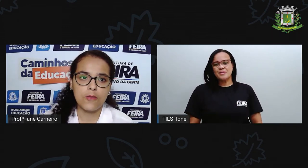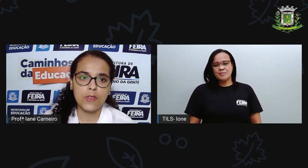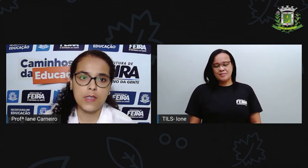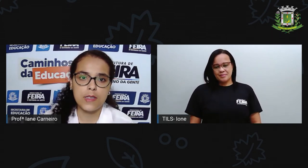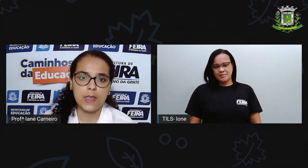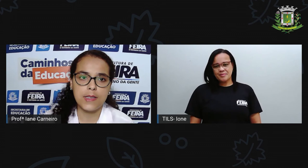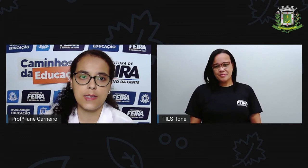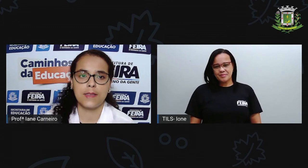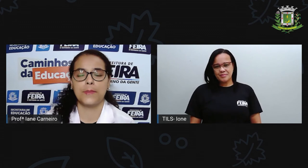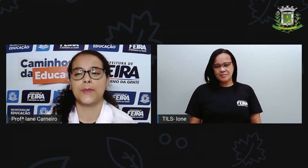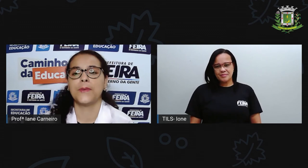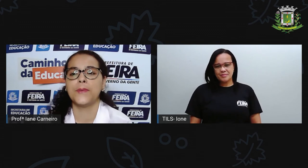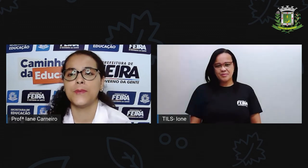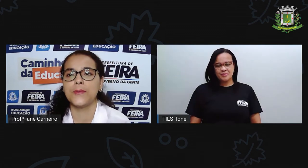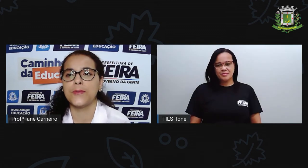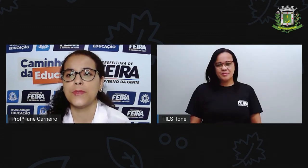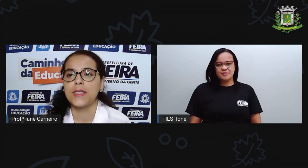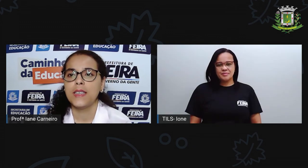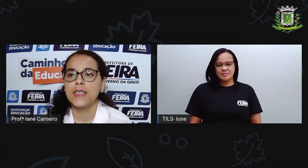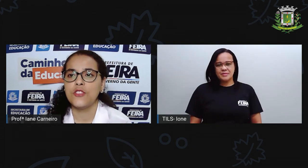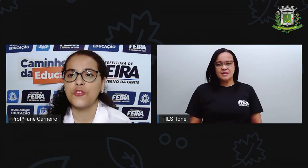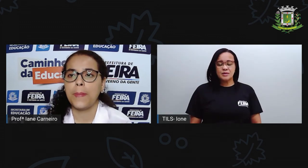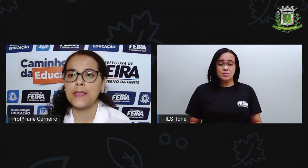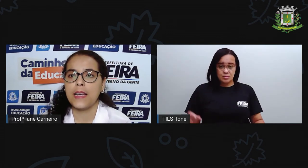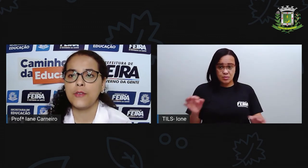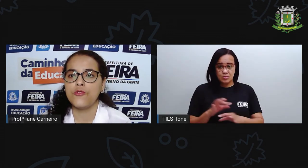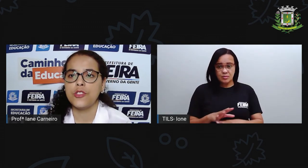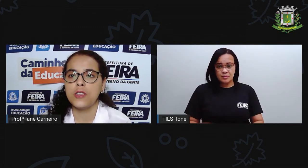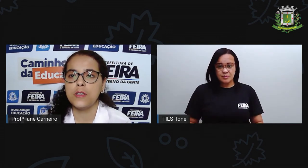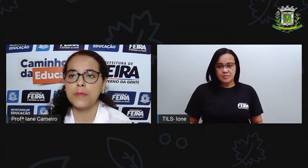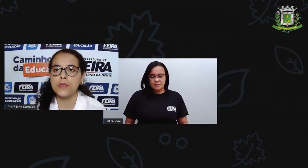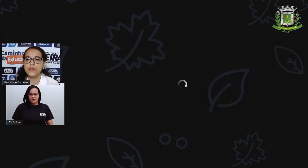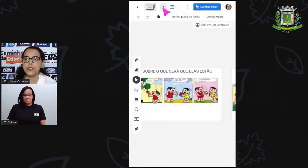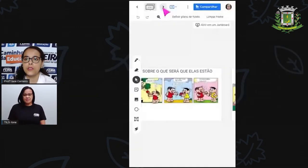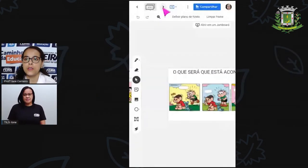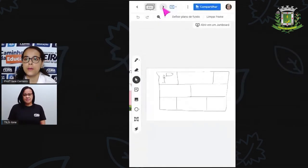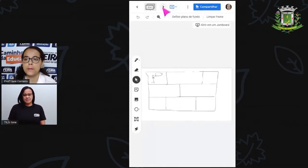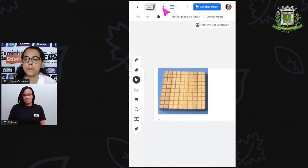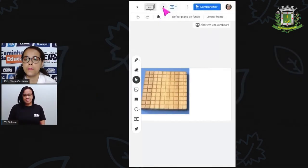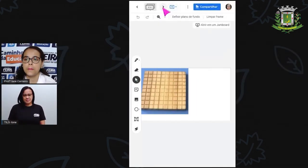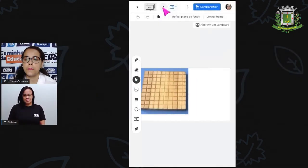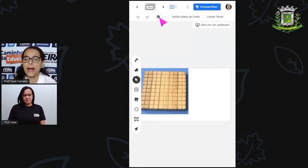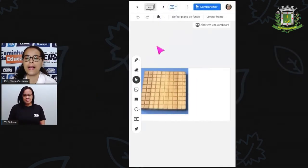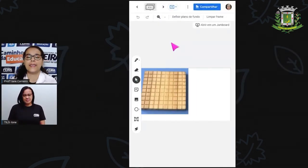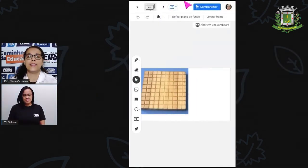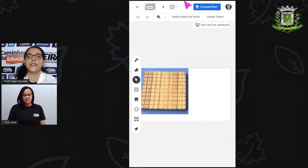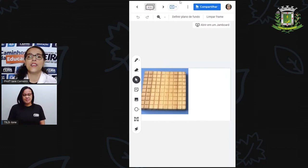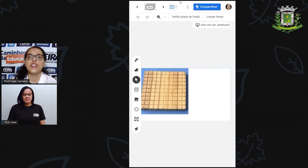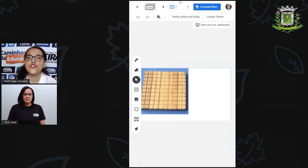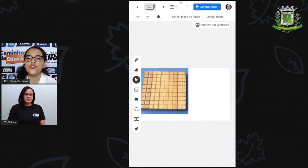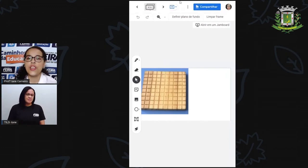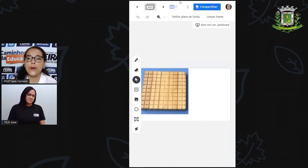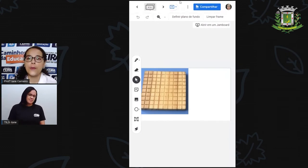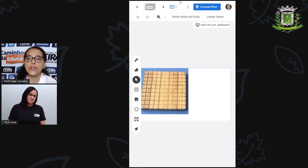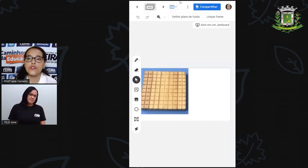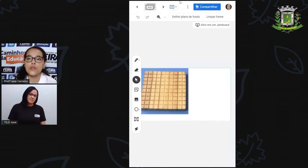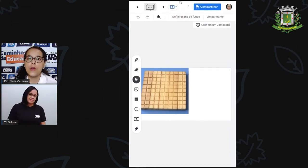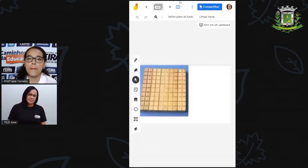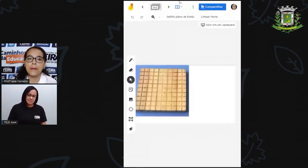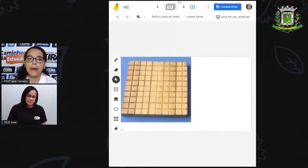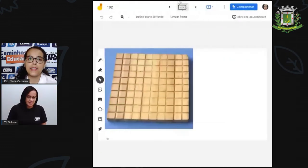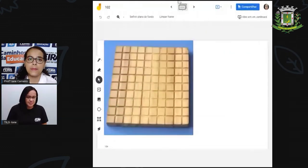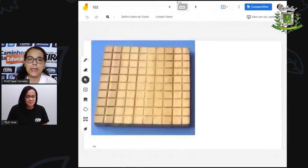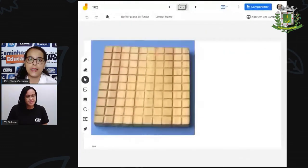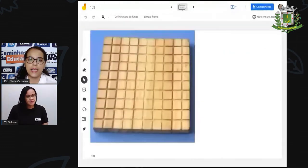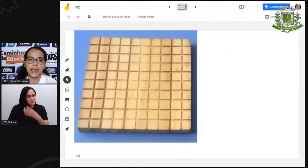com vocês. Pronto. Deixa eu passar aqui o Jumbled. Aqui. Chegou. Deixa eu